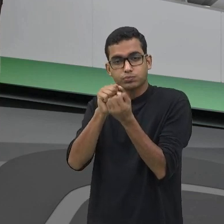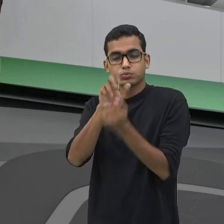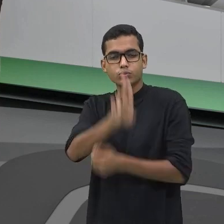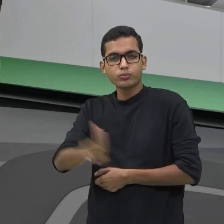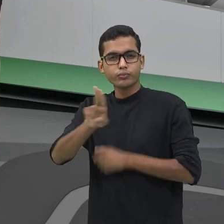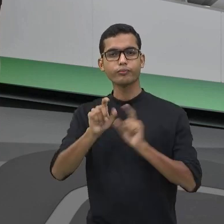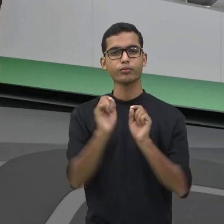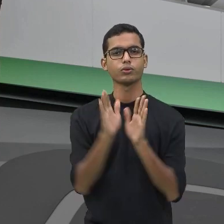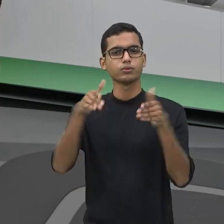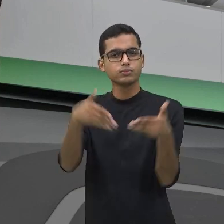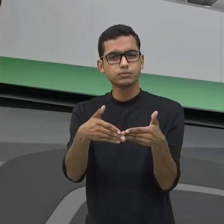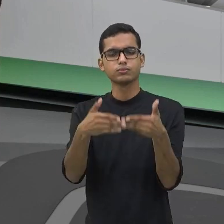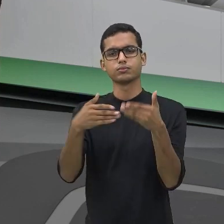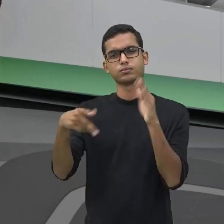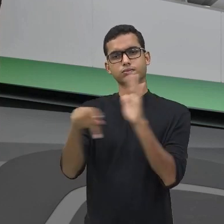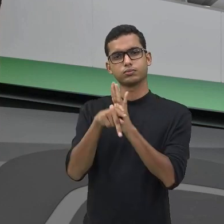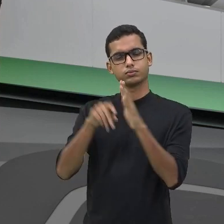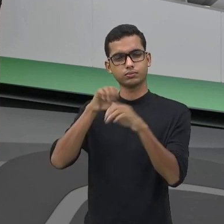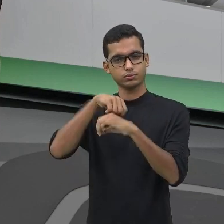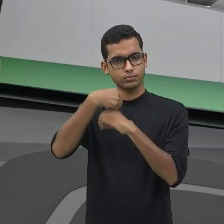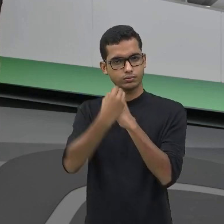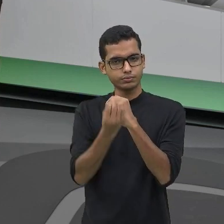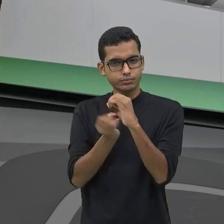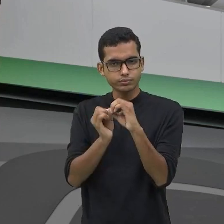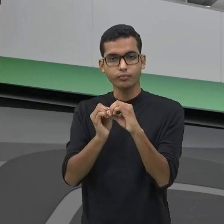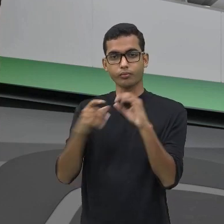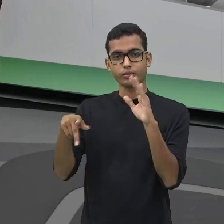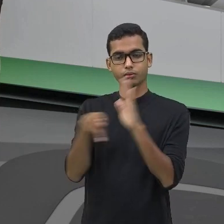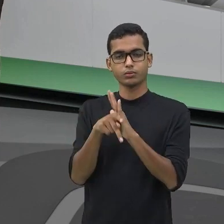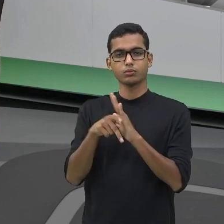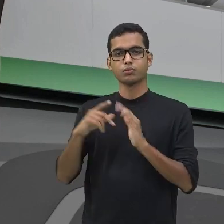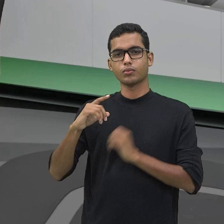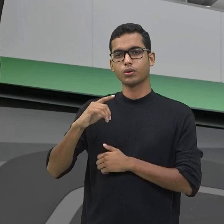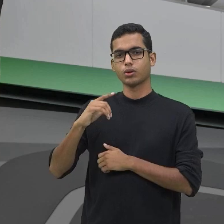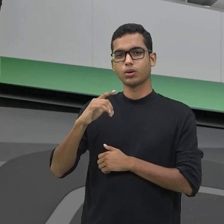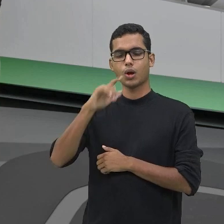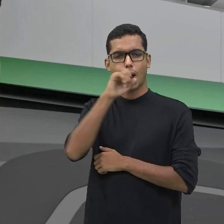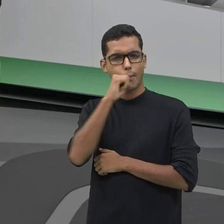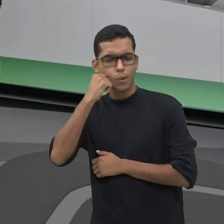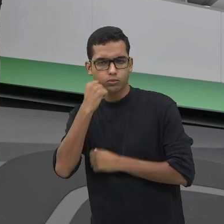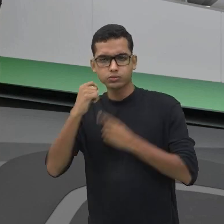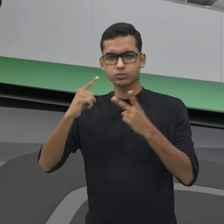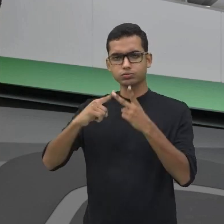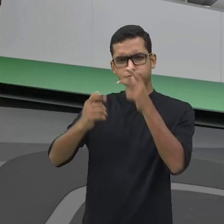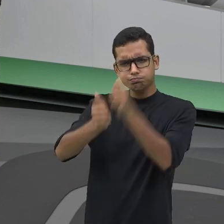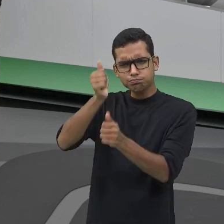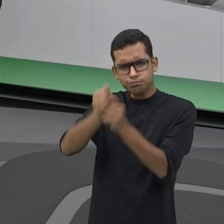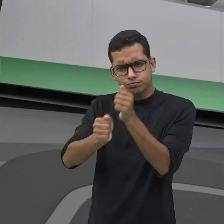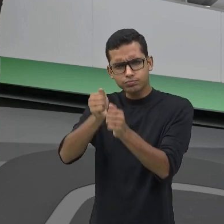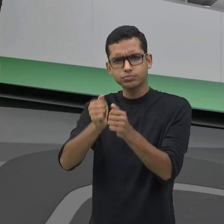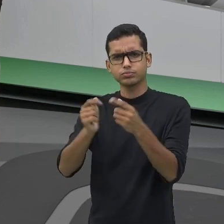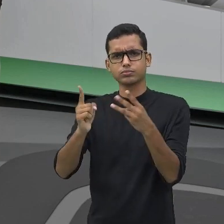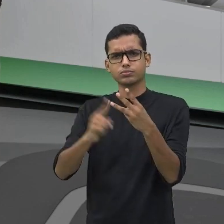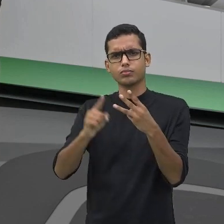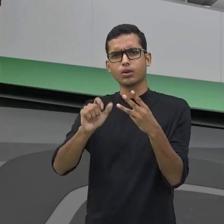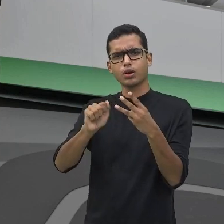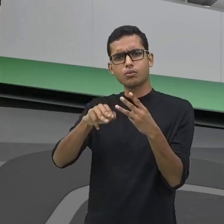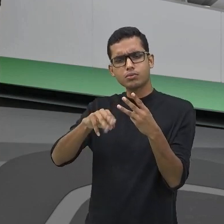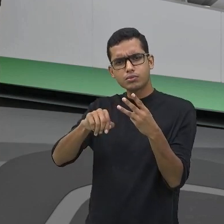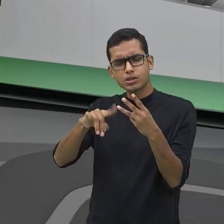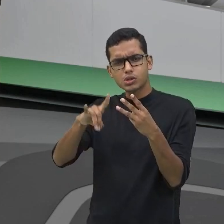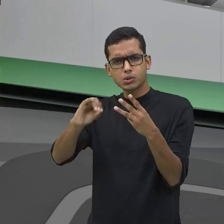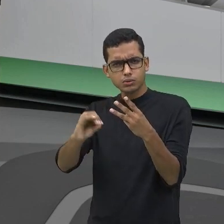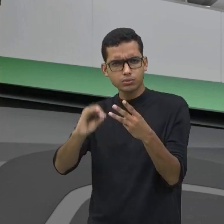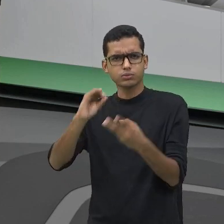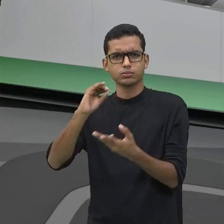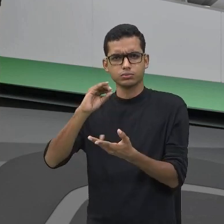especificamente umas moléculas que estão no pão, no arroz, o amido. Ela quebra o amido.